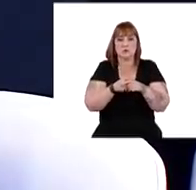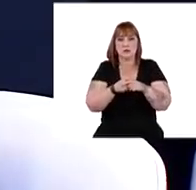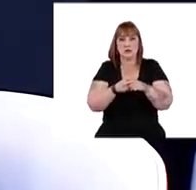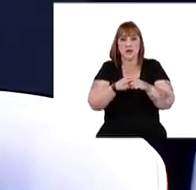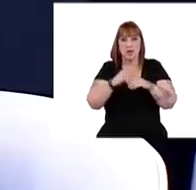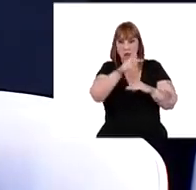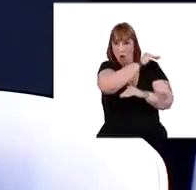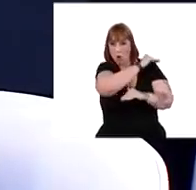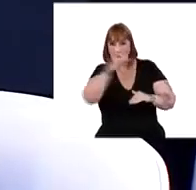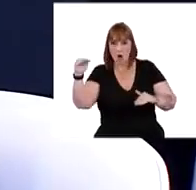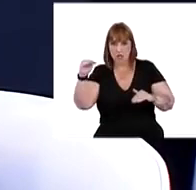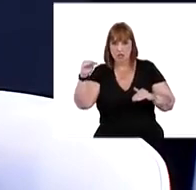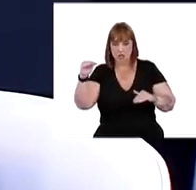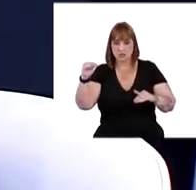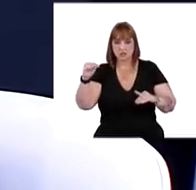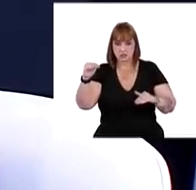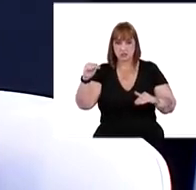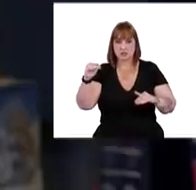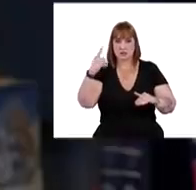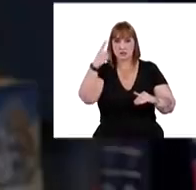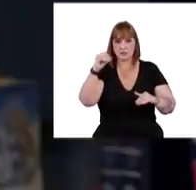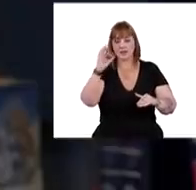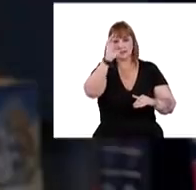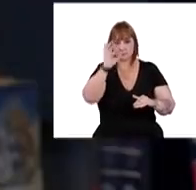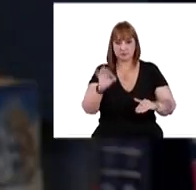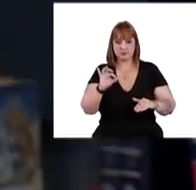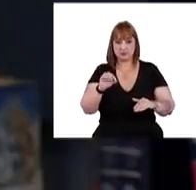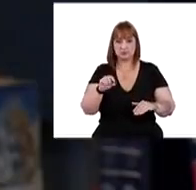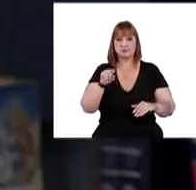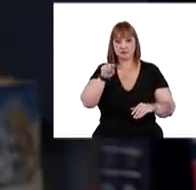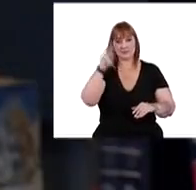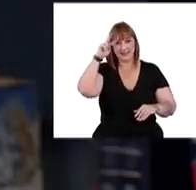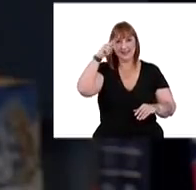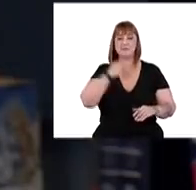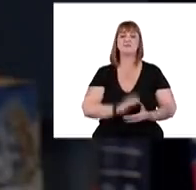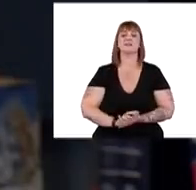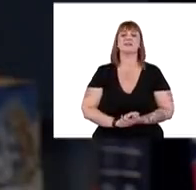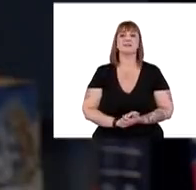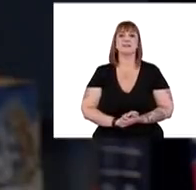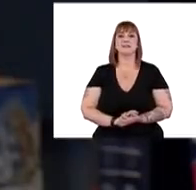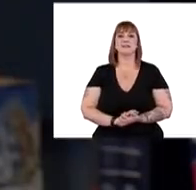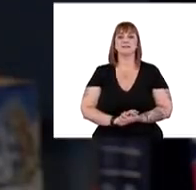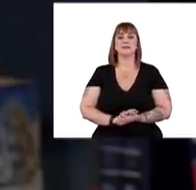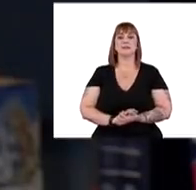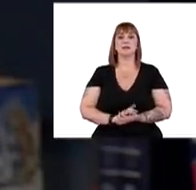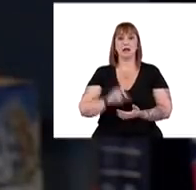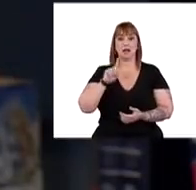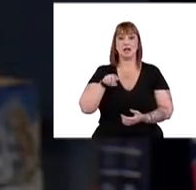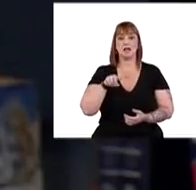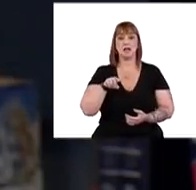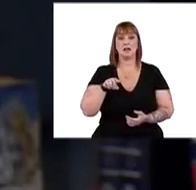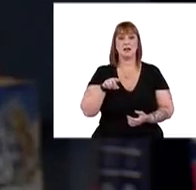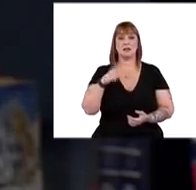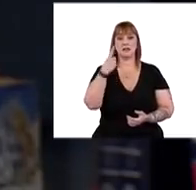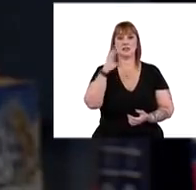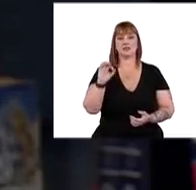corte horizontal da ordem de 10%, é isso? Você já está até lembrando, né? São 10%